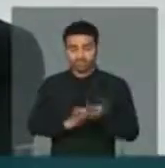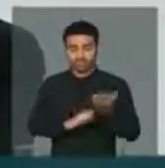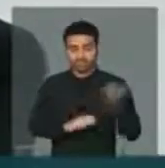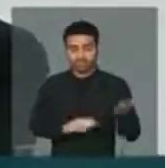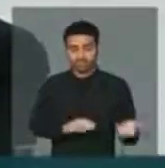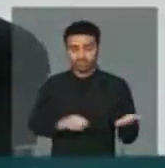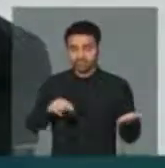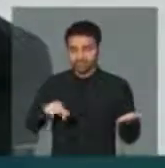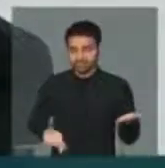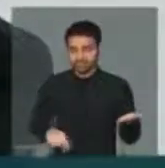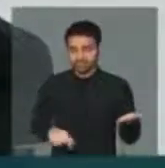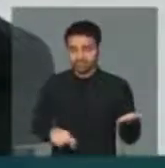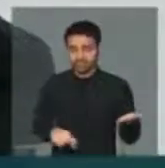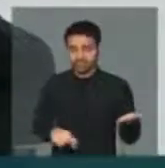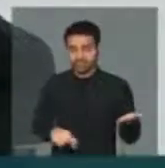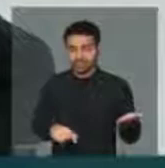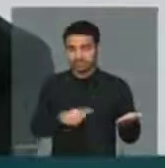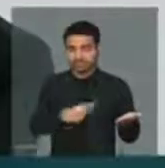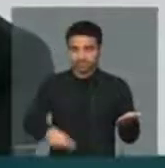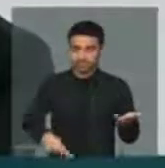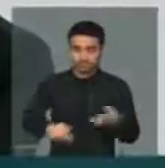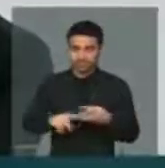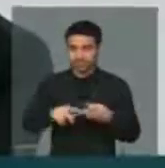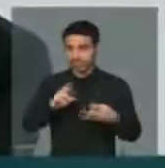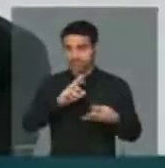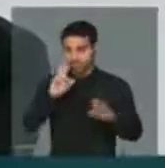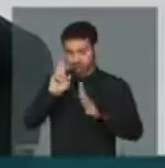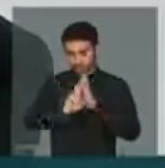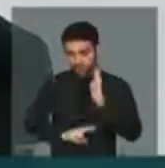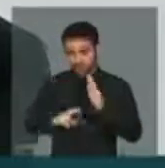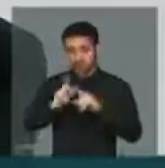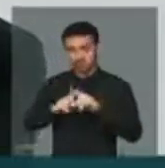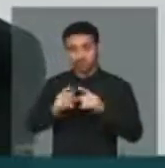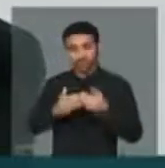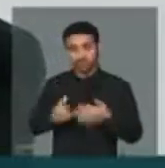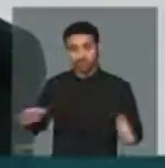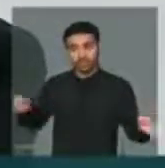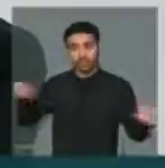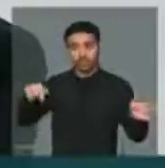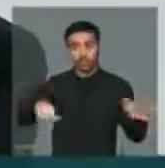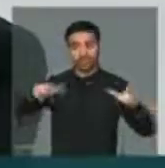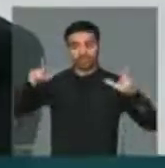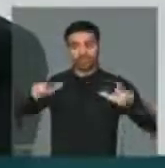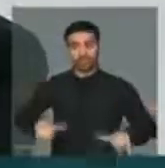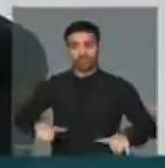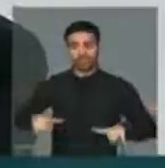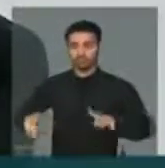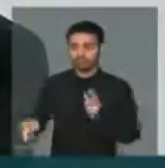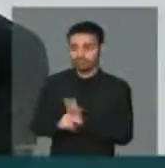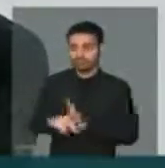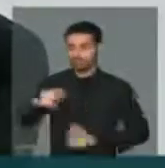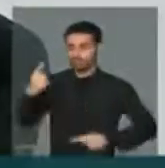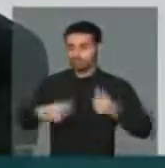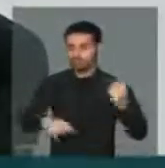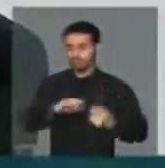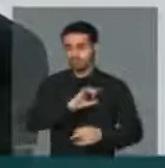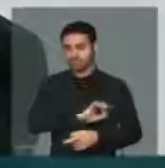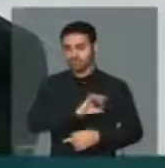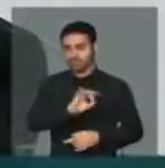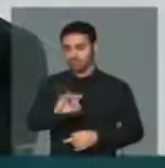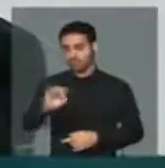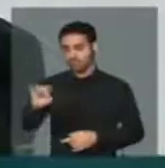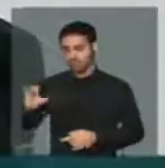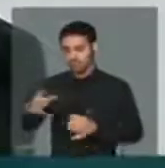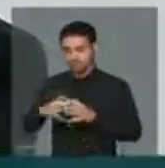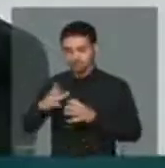a mesa, a presidência, o relator, por ter aberto esse espaço para que os partidos possam estar